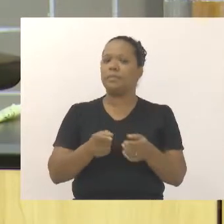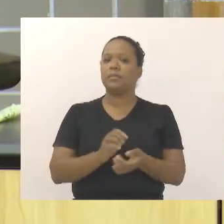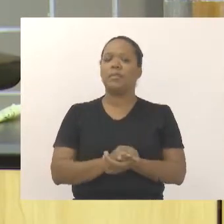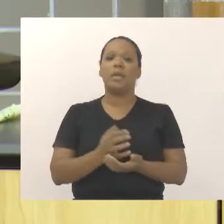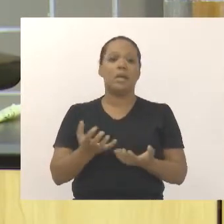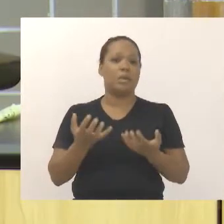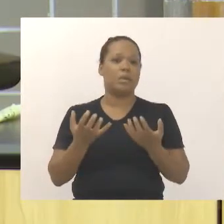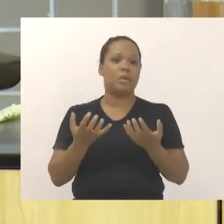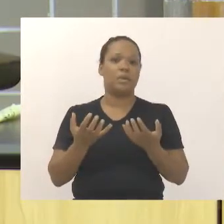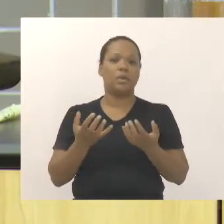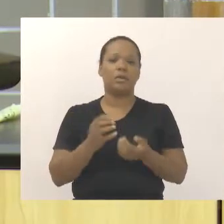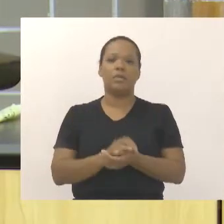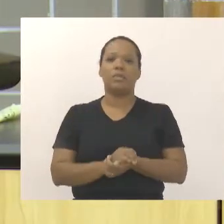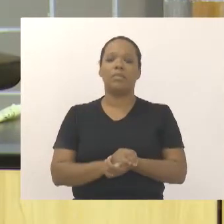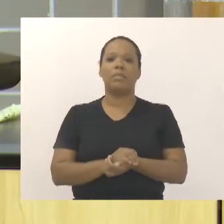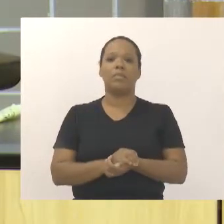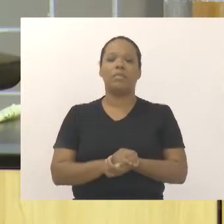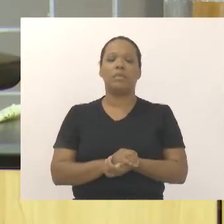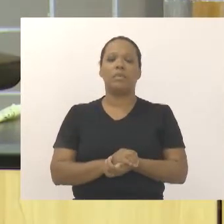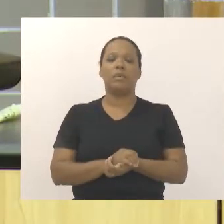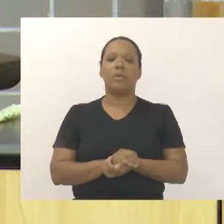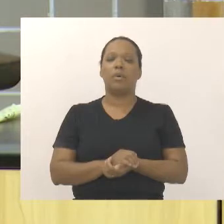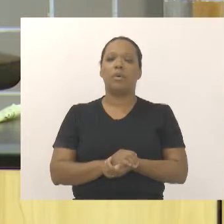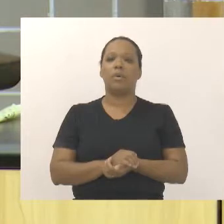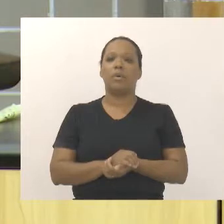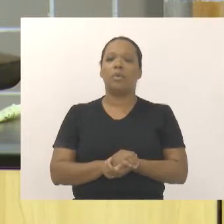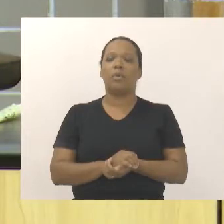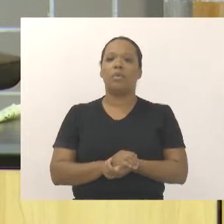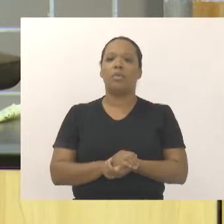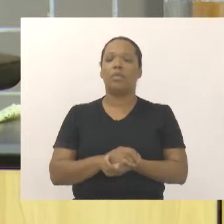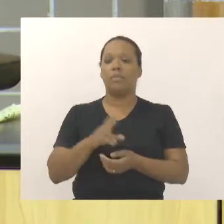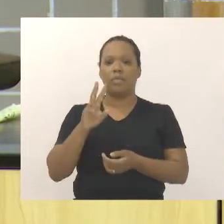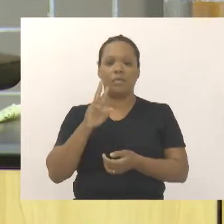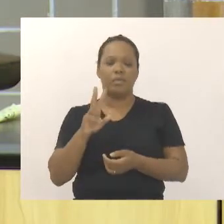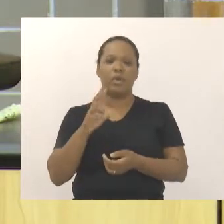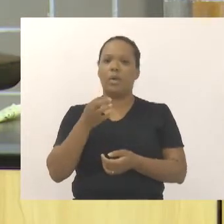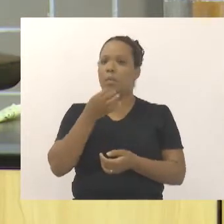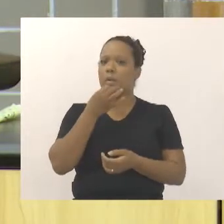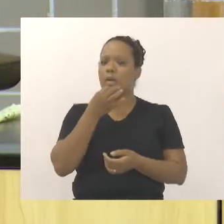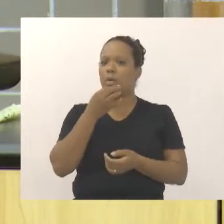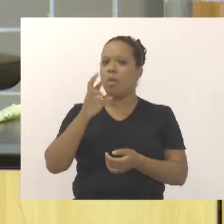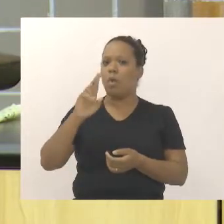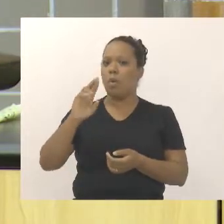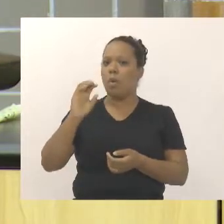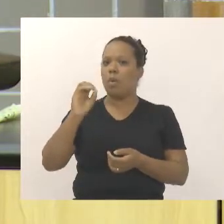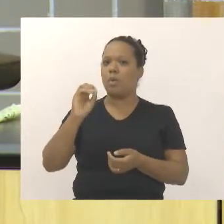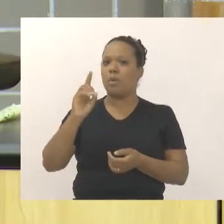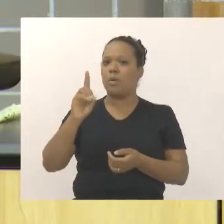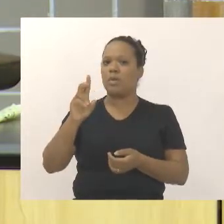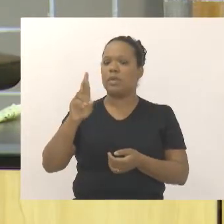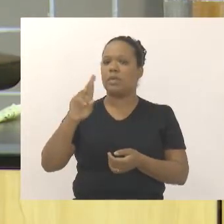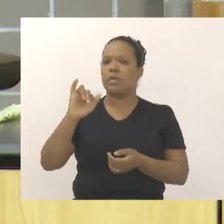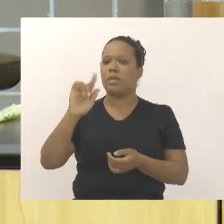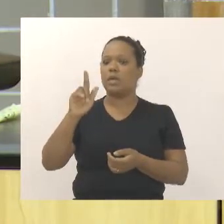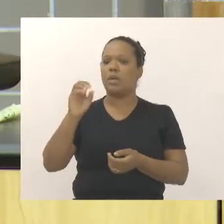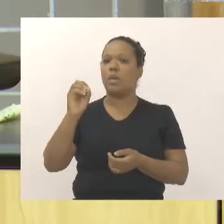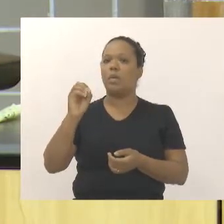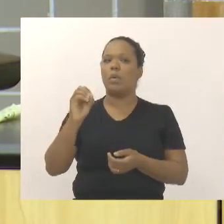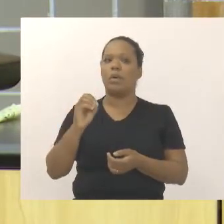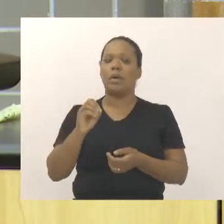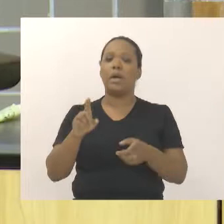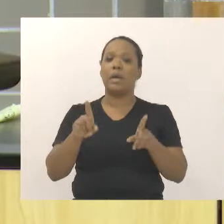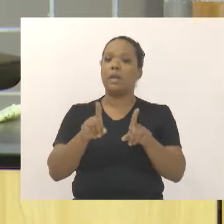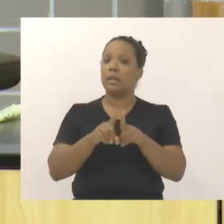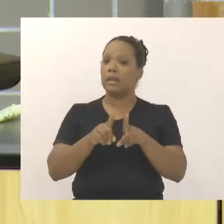muito, eu já ouvi o doutor Rodrigo Salomão, ele colocou sua posição. Eu gostaria também de ouvir